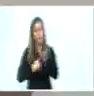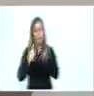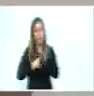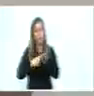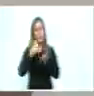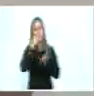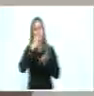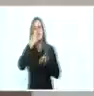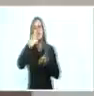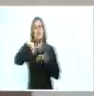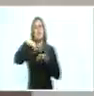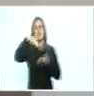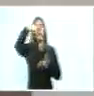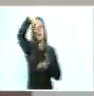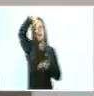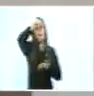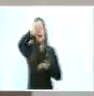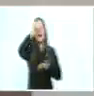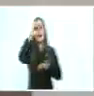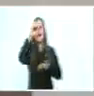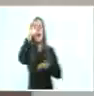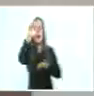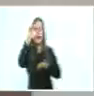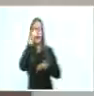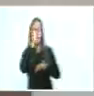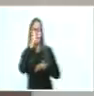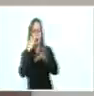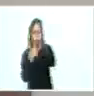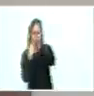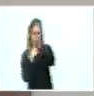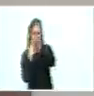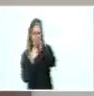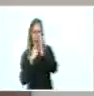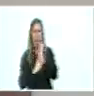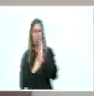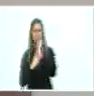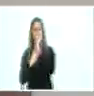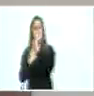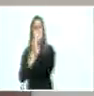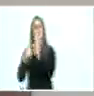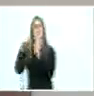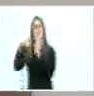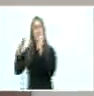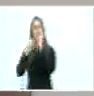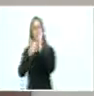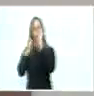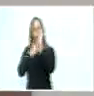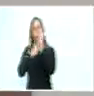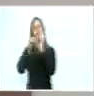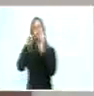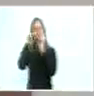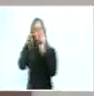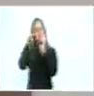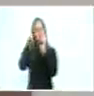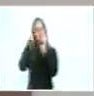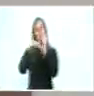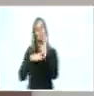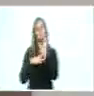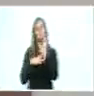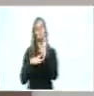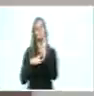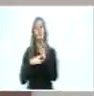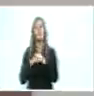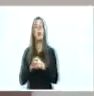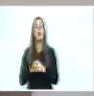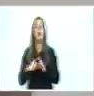senhora Macaé, e apresentar para ela essa proposta em relação